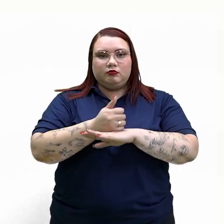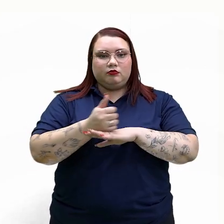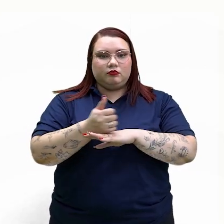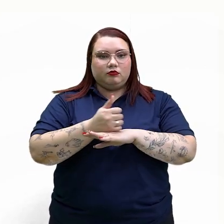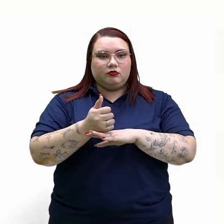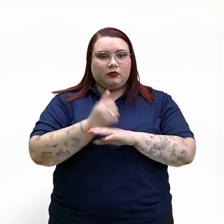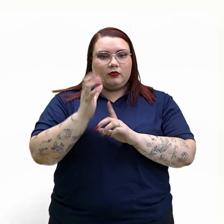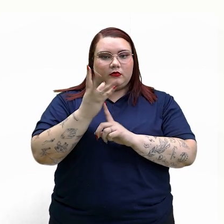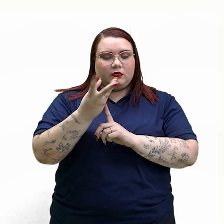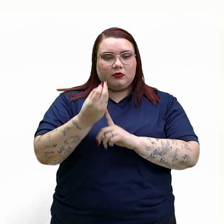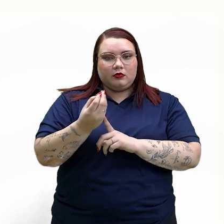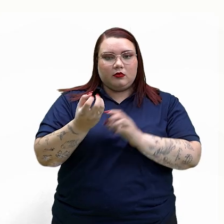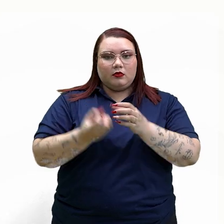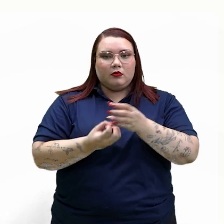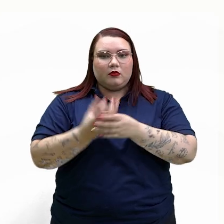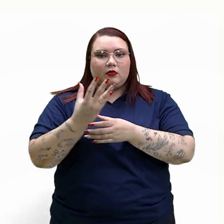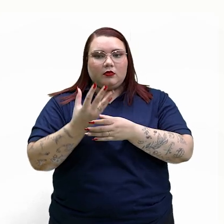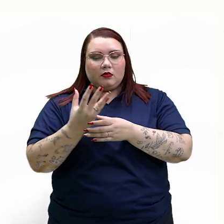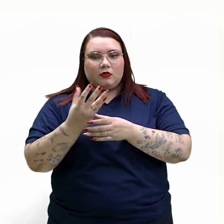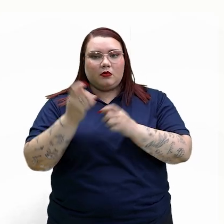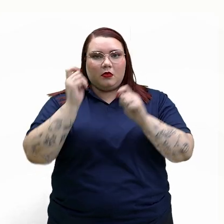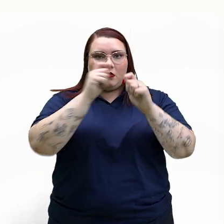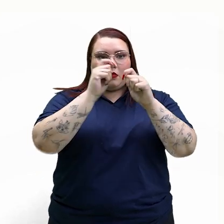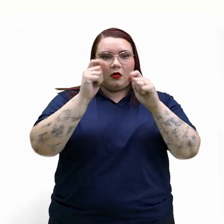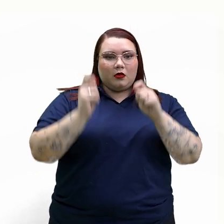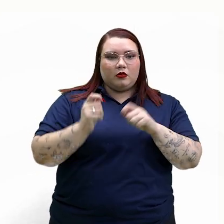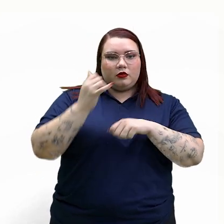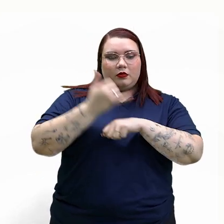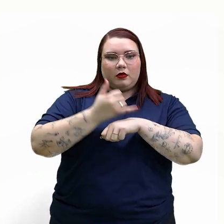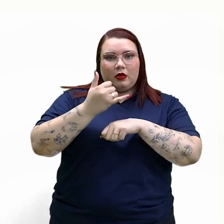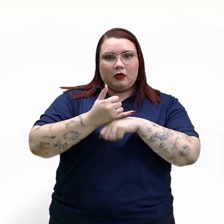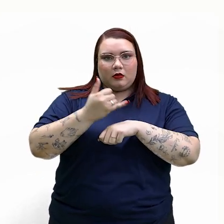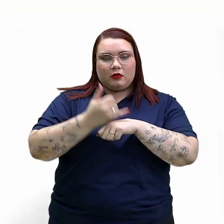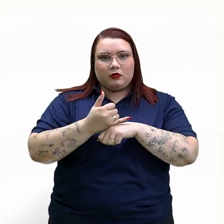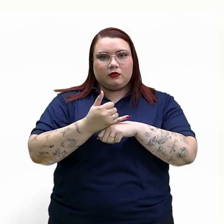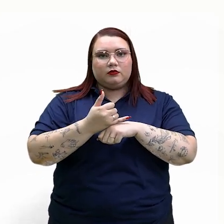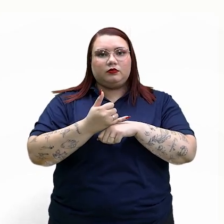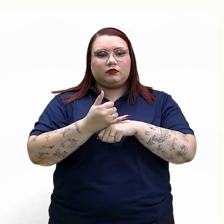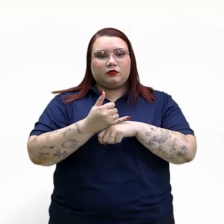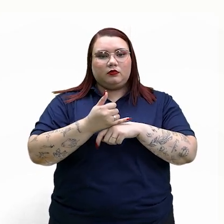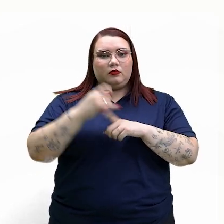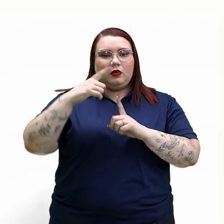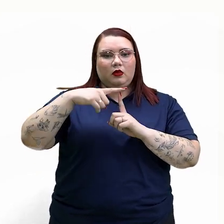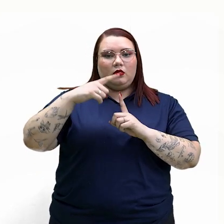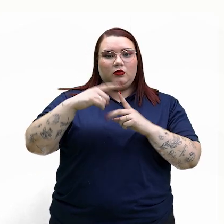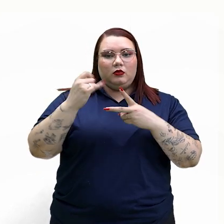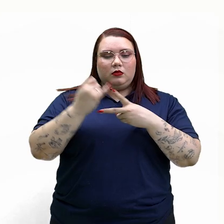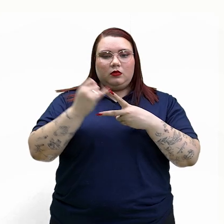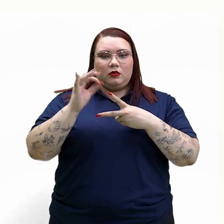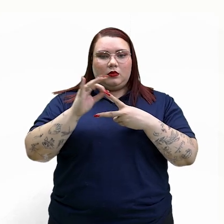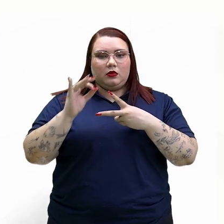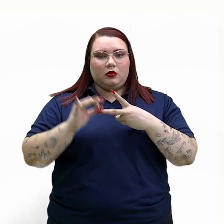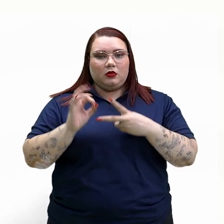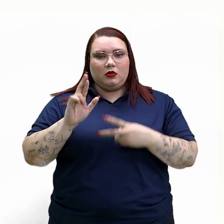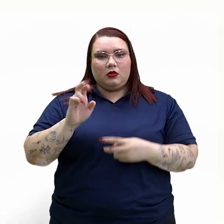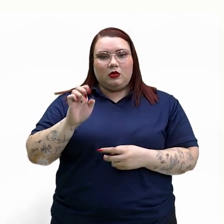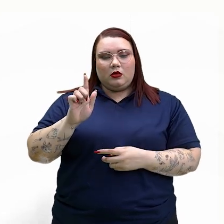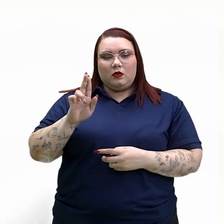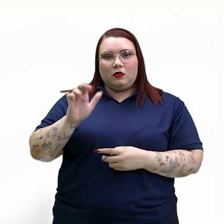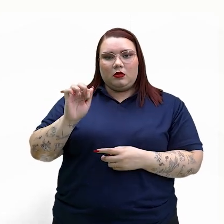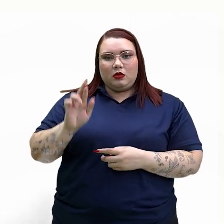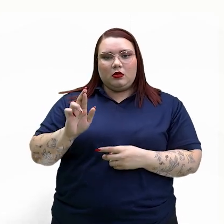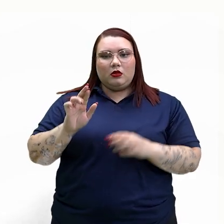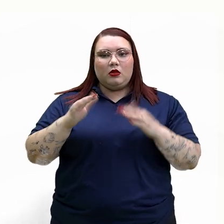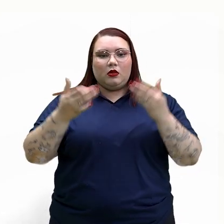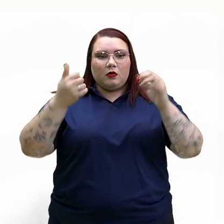um artista plástico construiu uma escultura metálica em forma de um polígono regular.